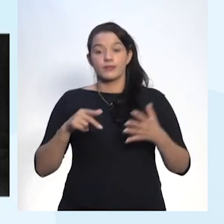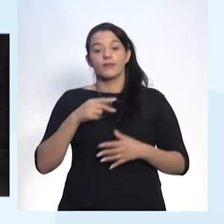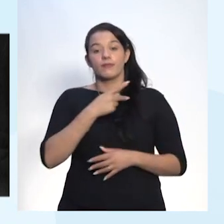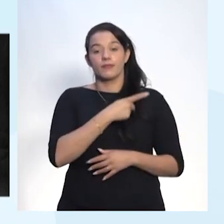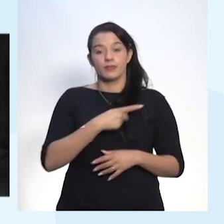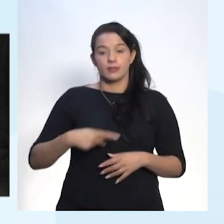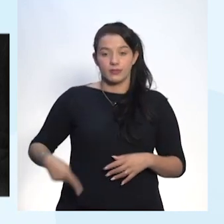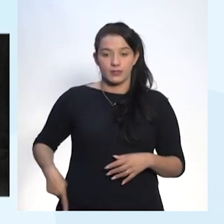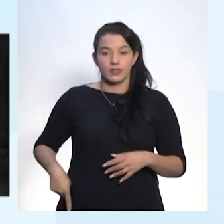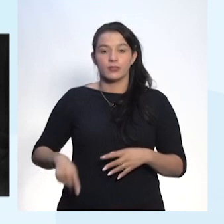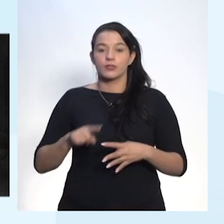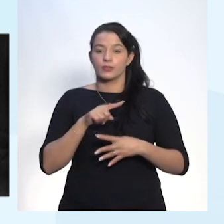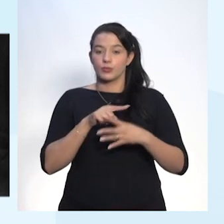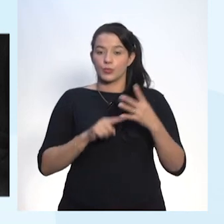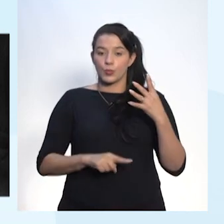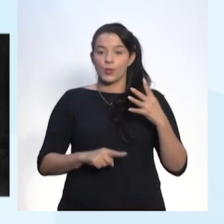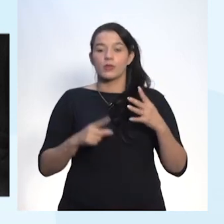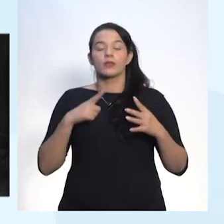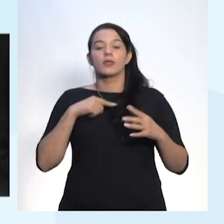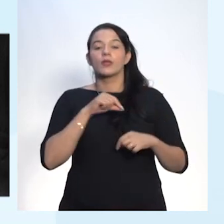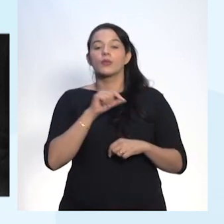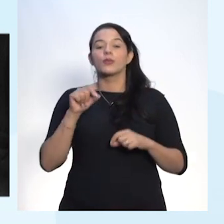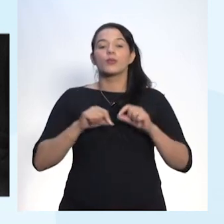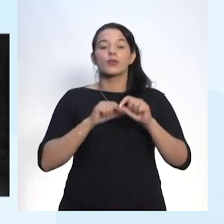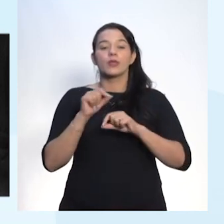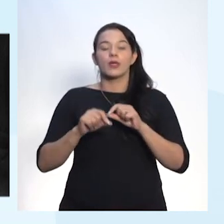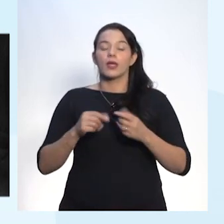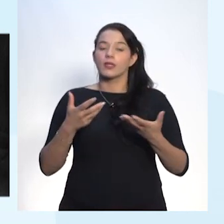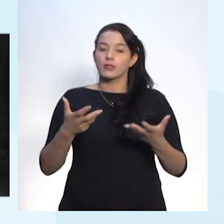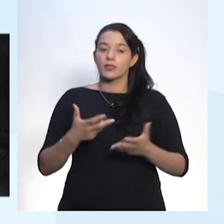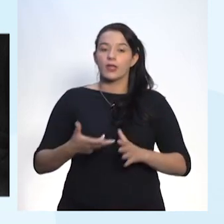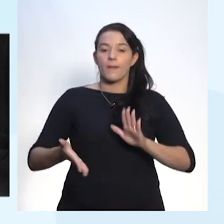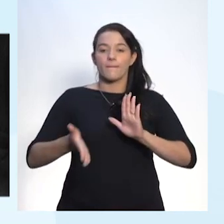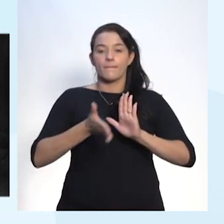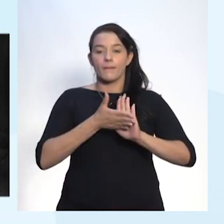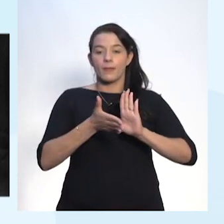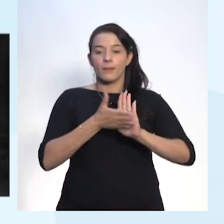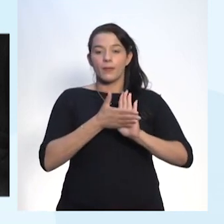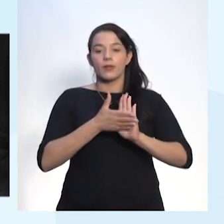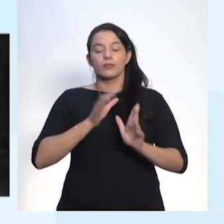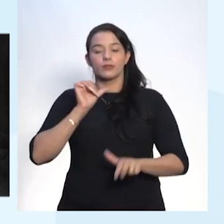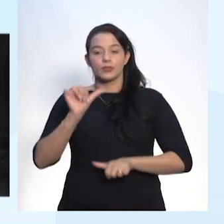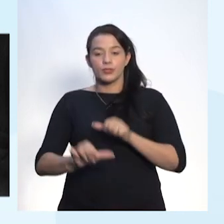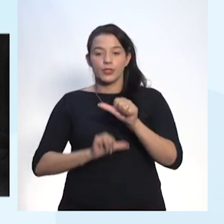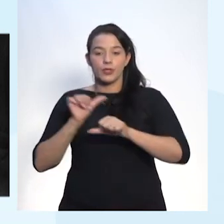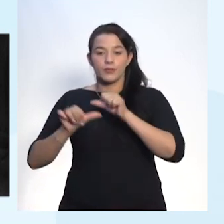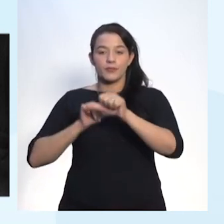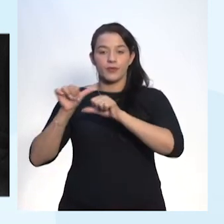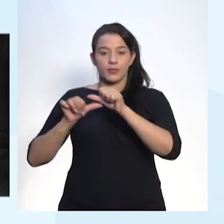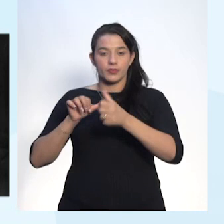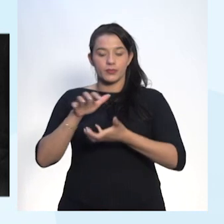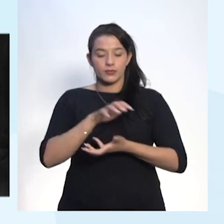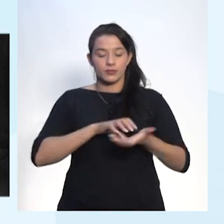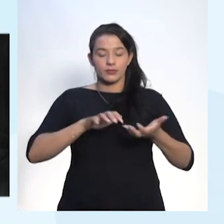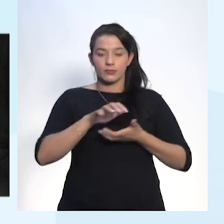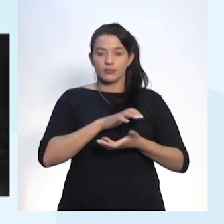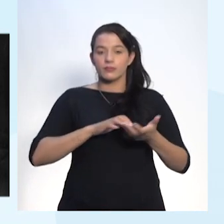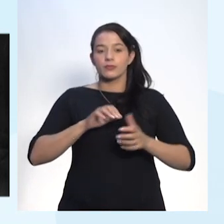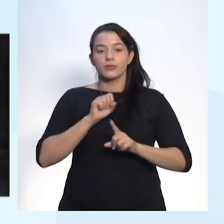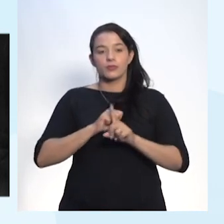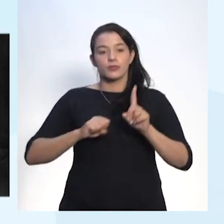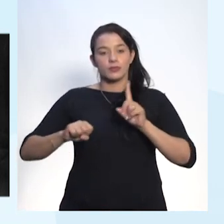presidentes, eles trouxeram uma proposta de reformas sociais e políticas